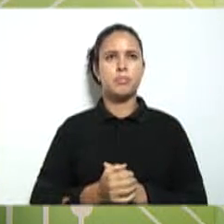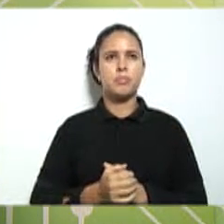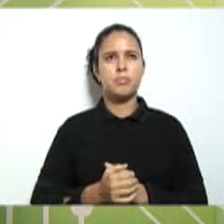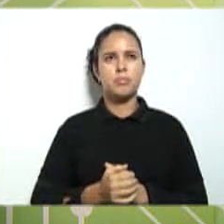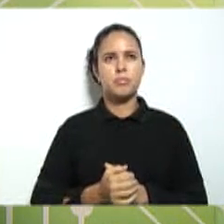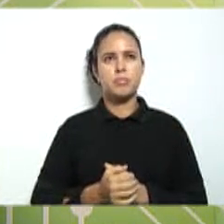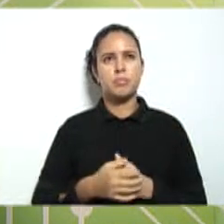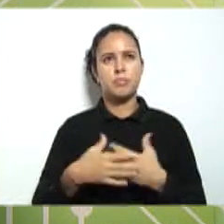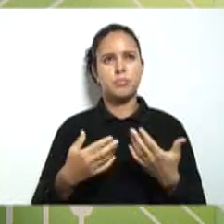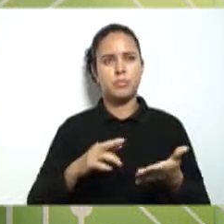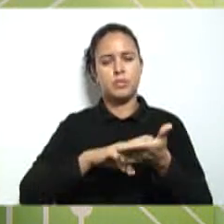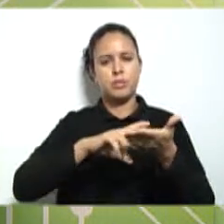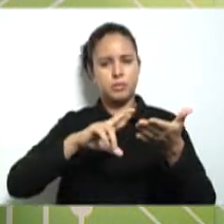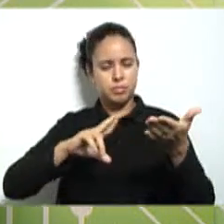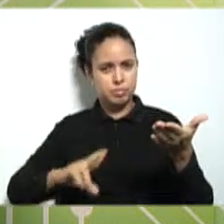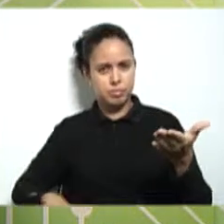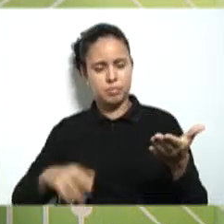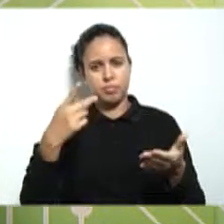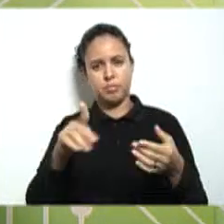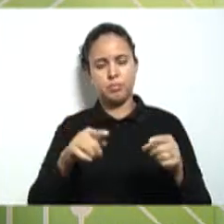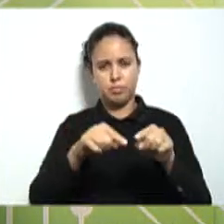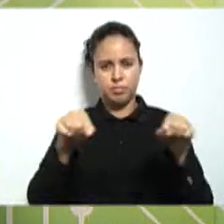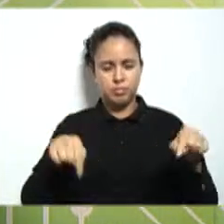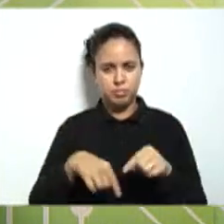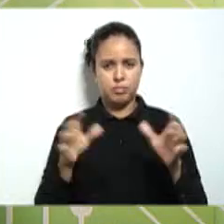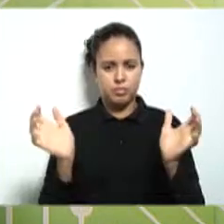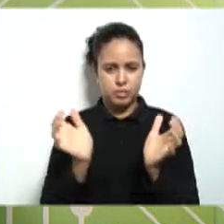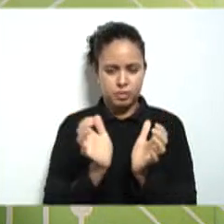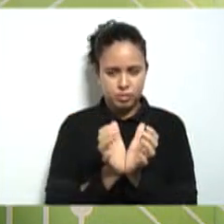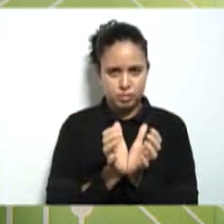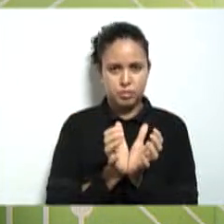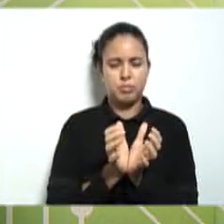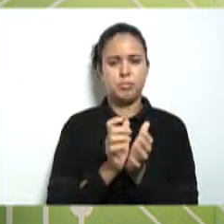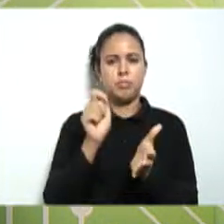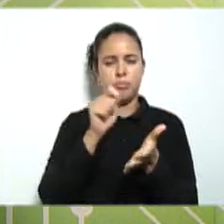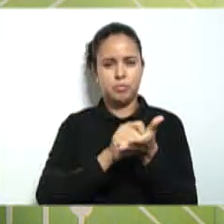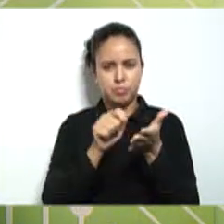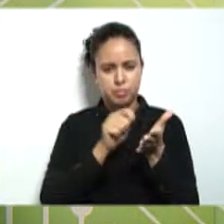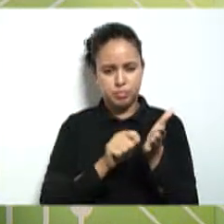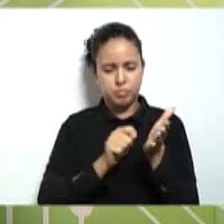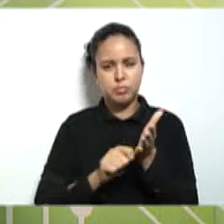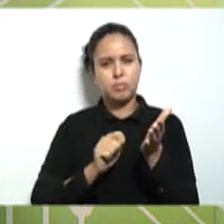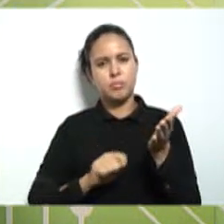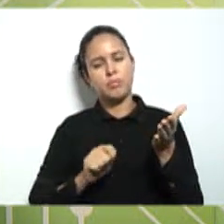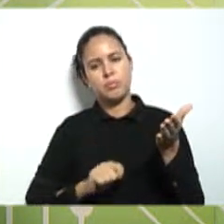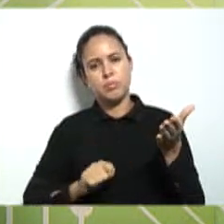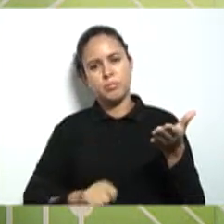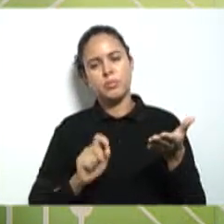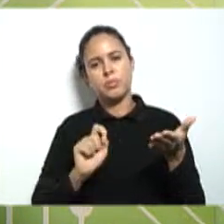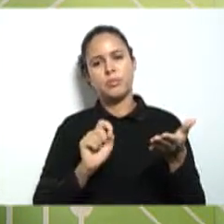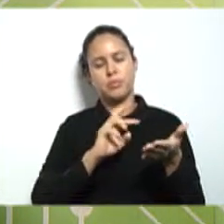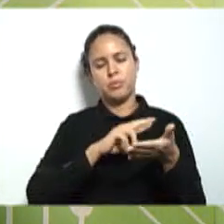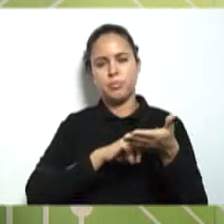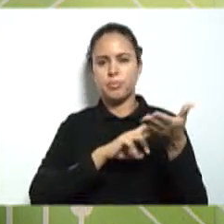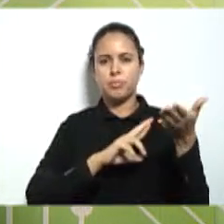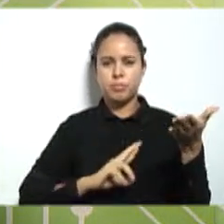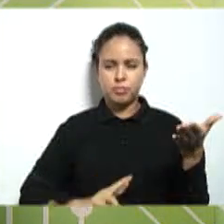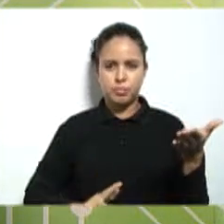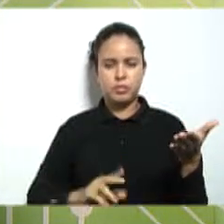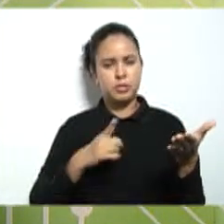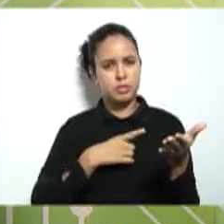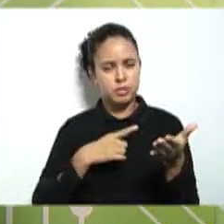O relatório para a turma de vocês, ele vai ser em grupo, então em grupo vocês vão descrever nesse relatório, tá? Tem